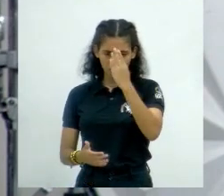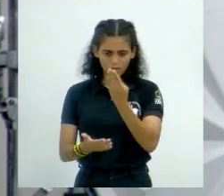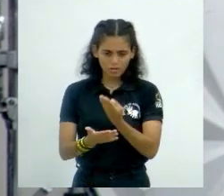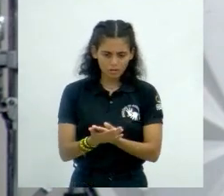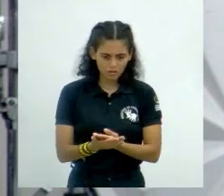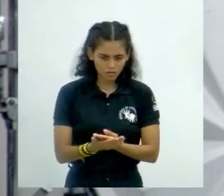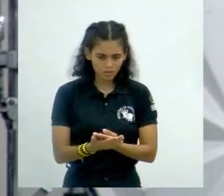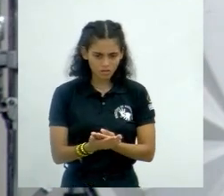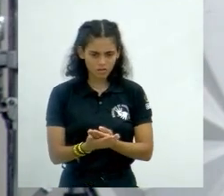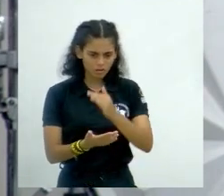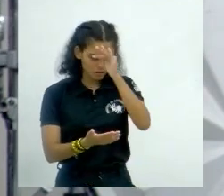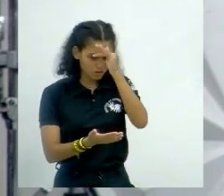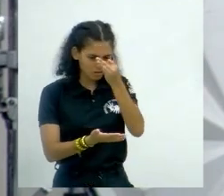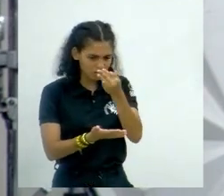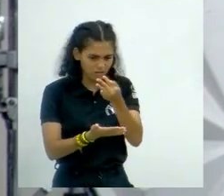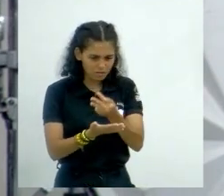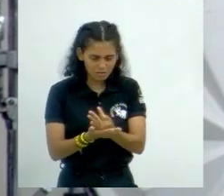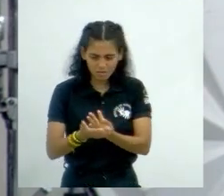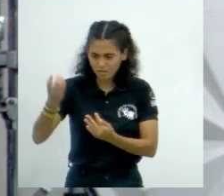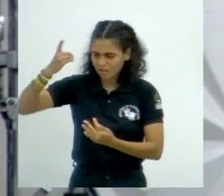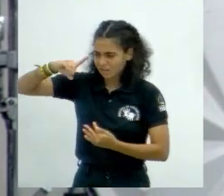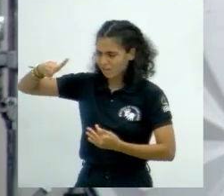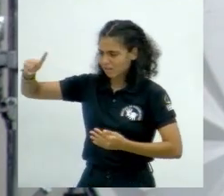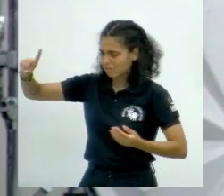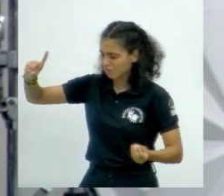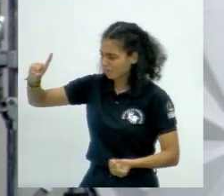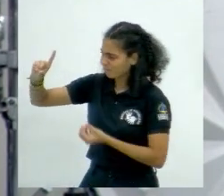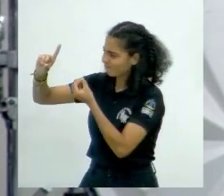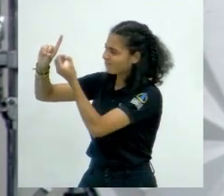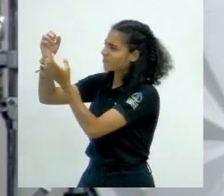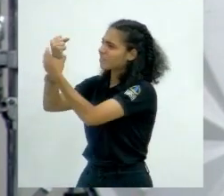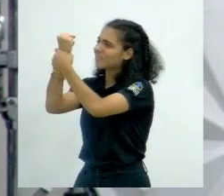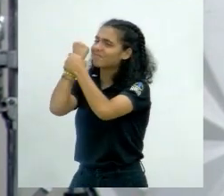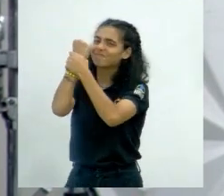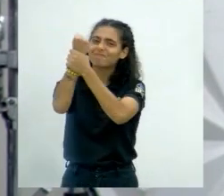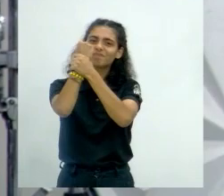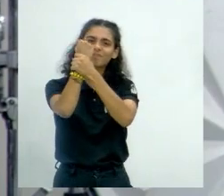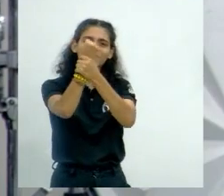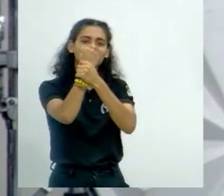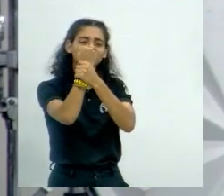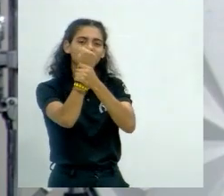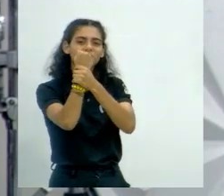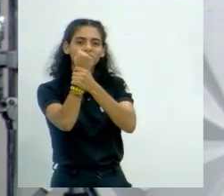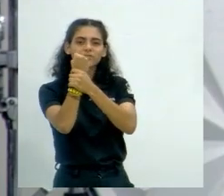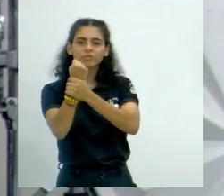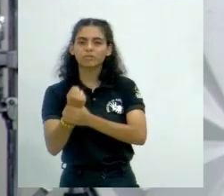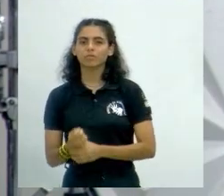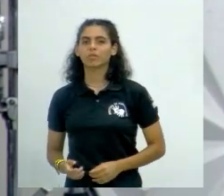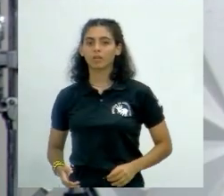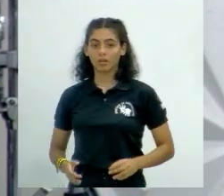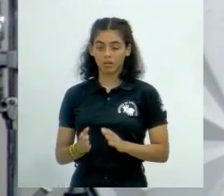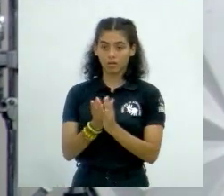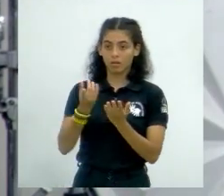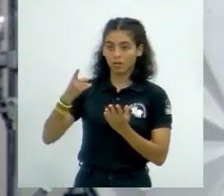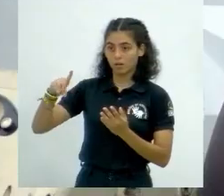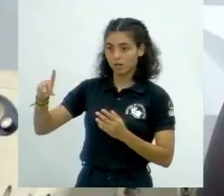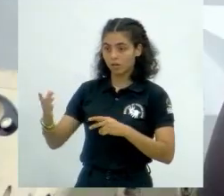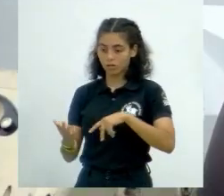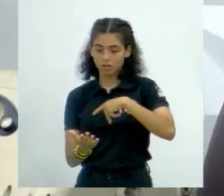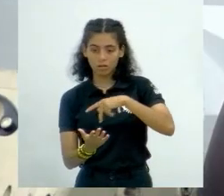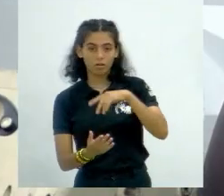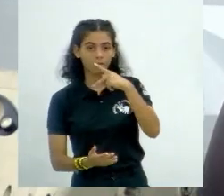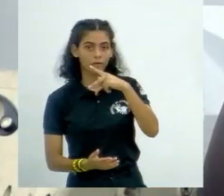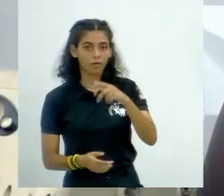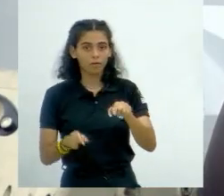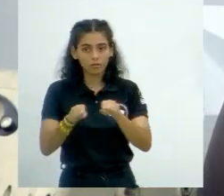suporte precisa estar em Deus. O outro trecho, reconheça o Senhor em todos os teus caminhos, é